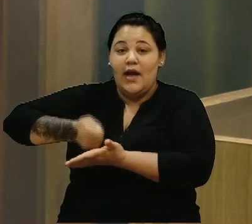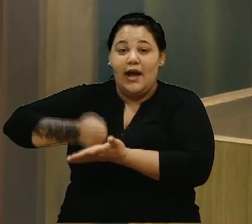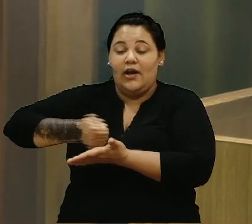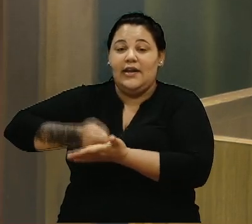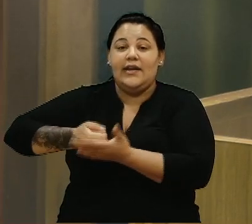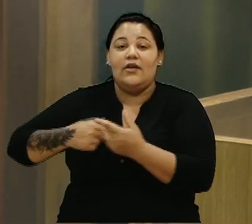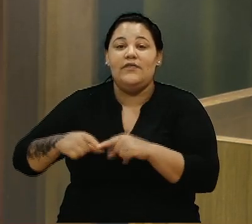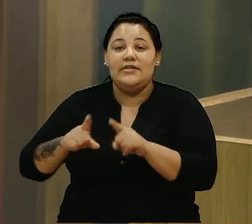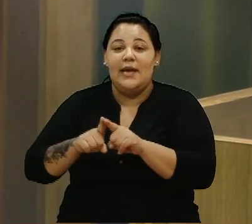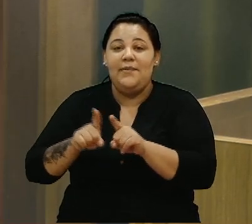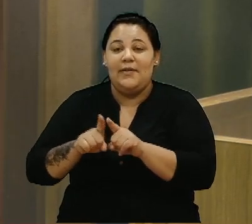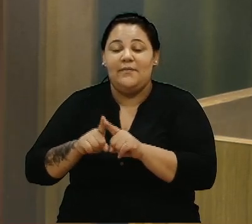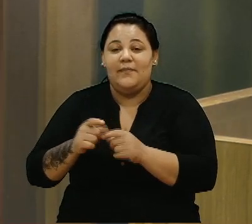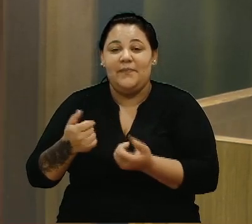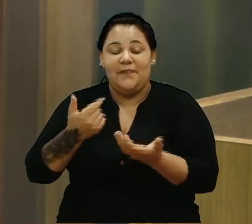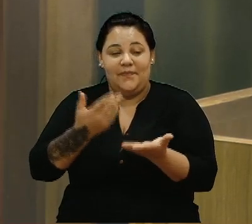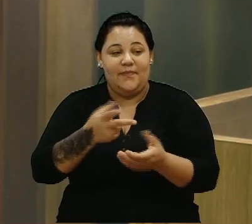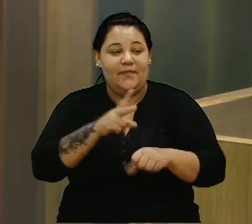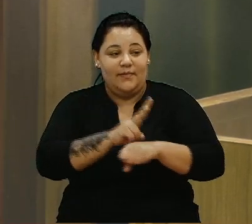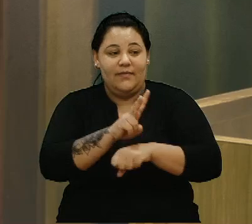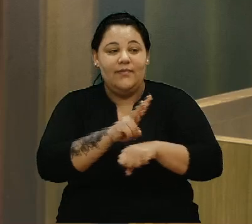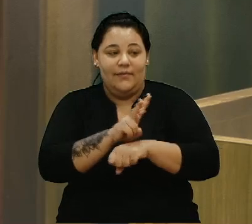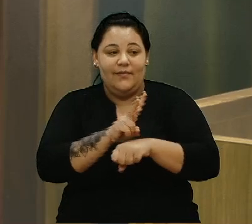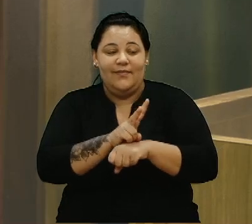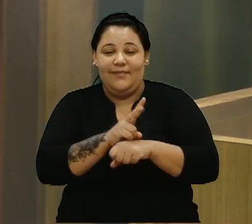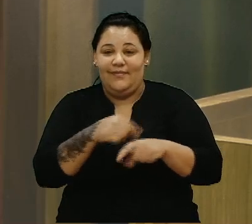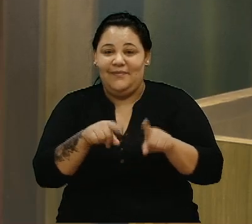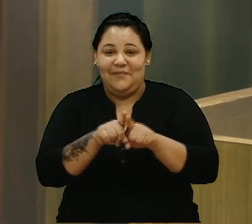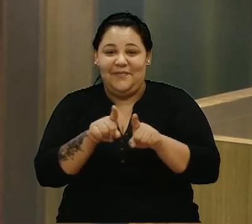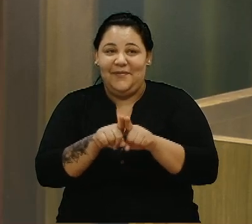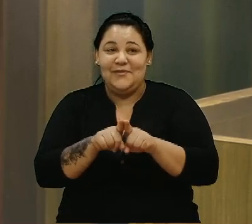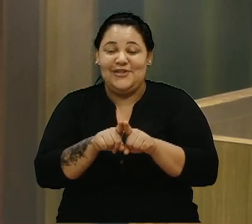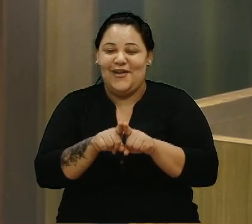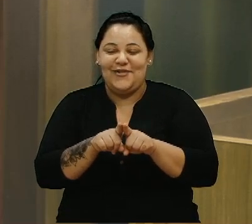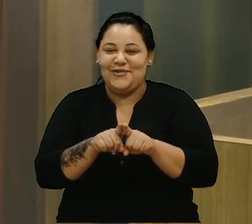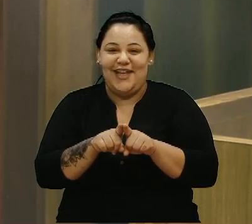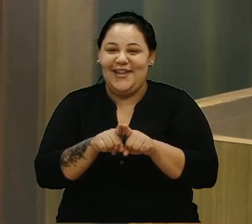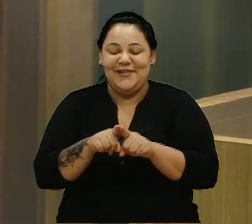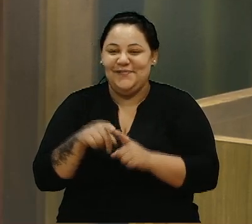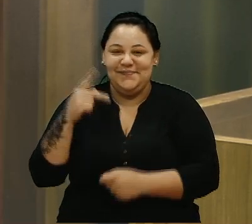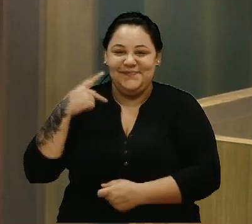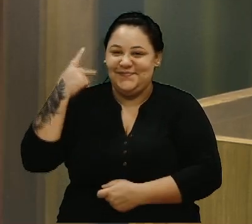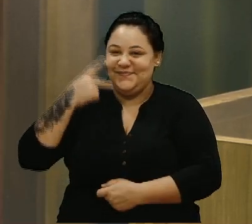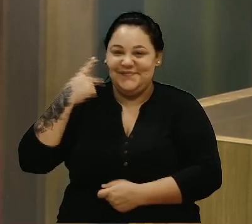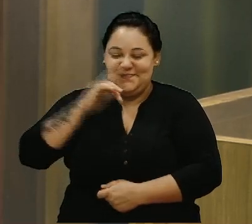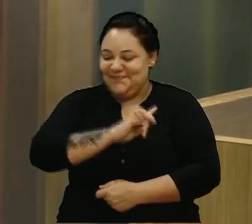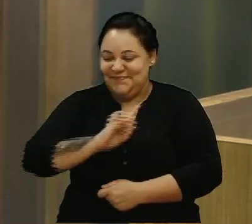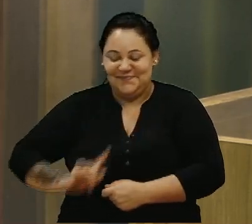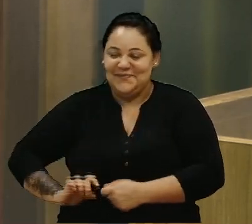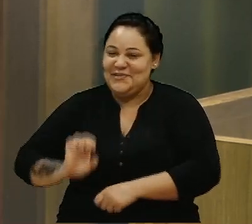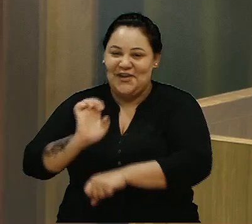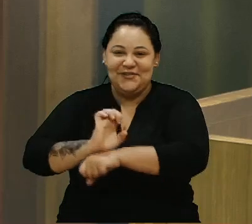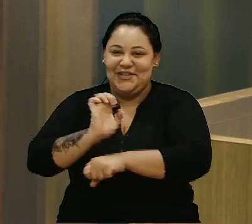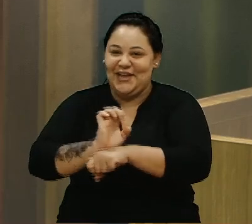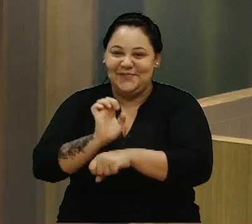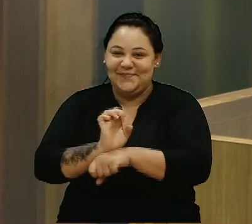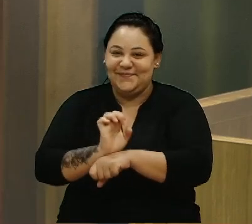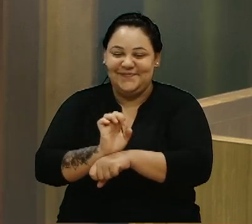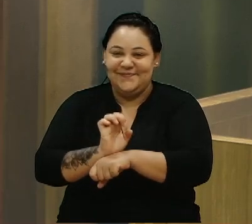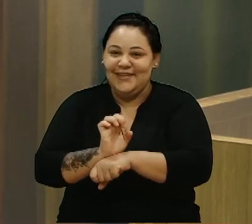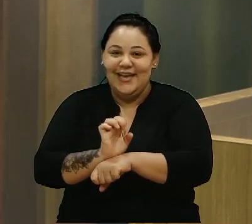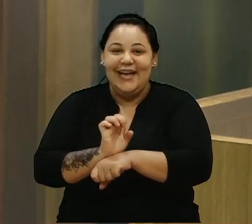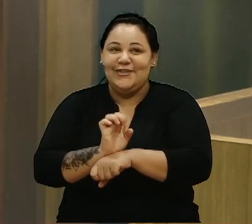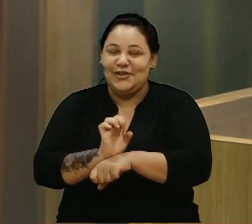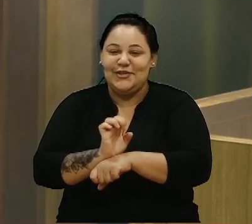vereador Edson da Rosa, que eu sei que há uma política do governo estadual em querer ofertar só ensino médio, e nós não conseguimos dar